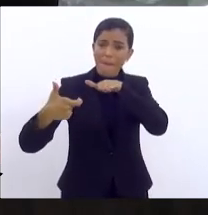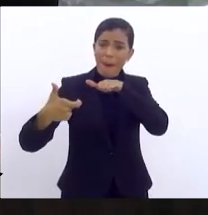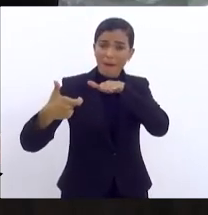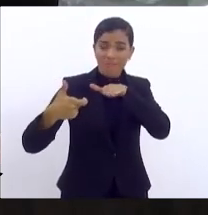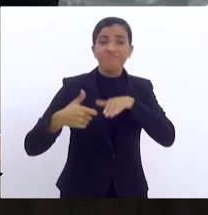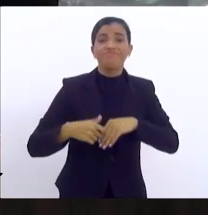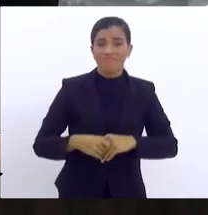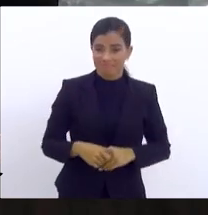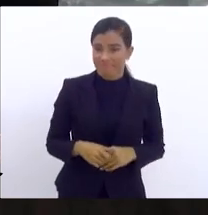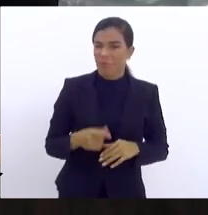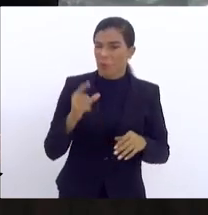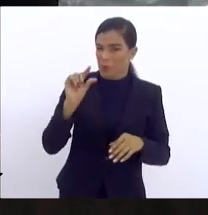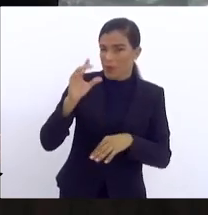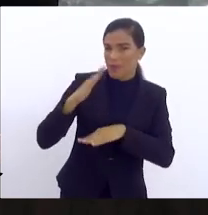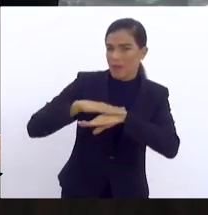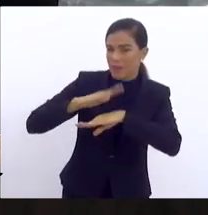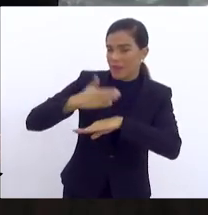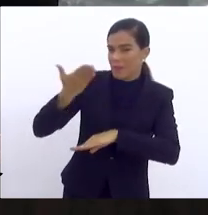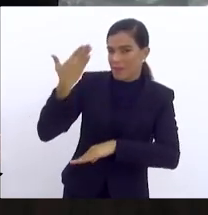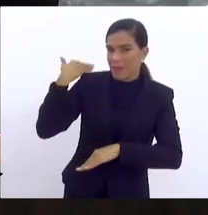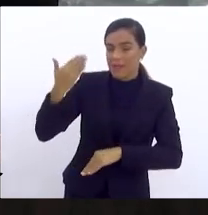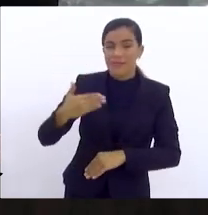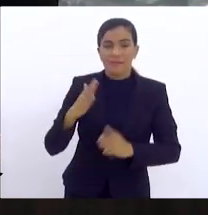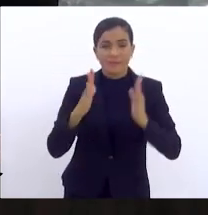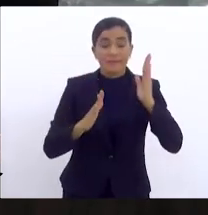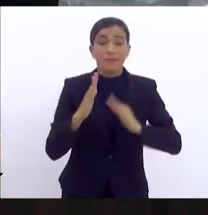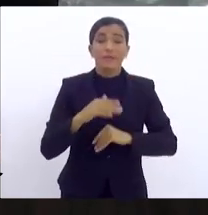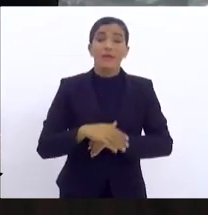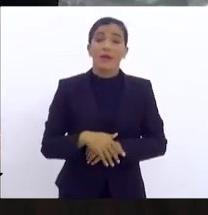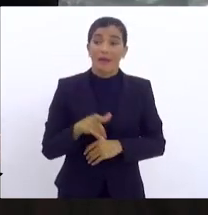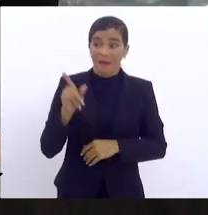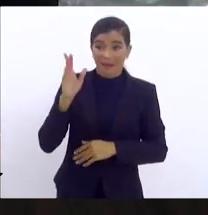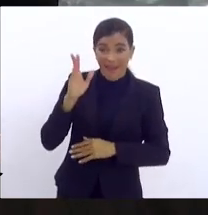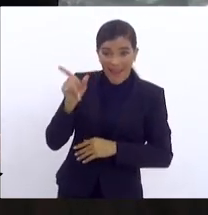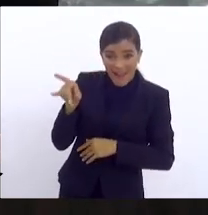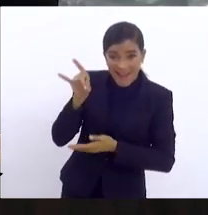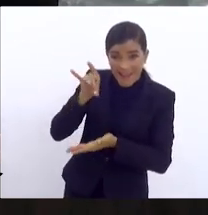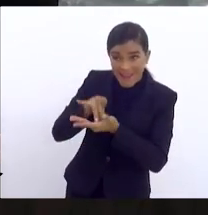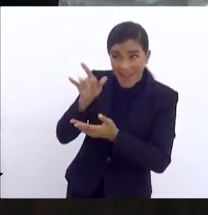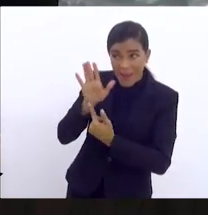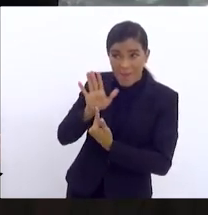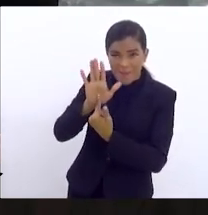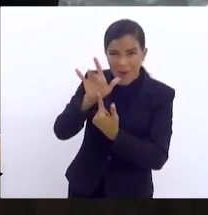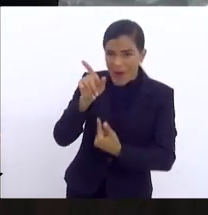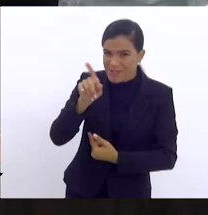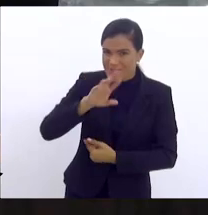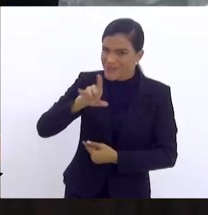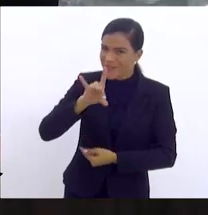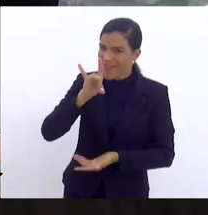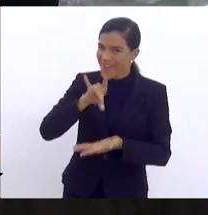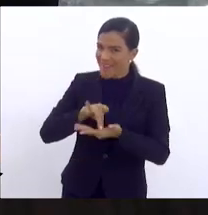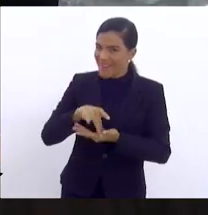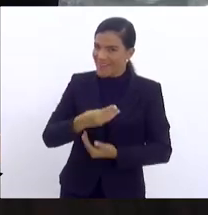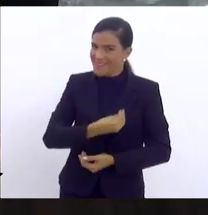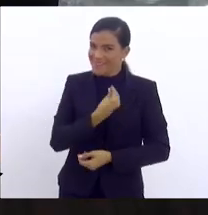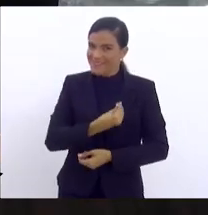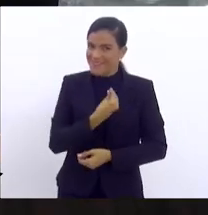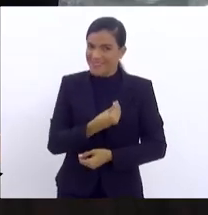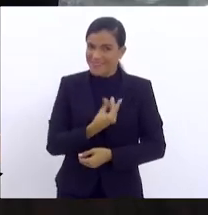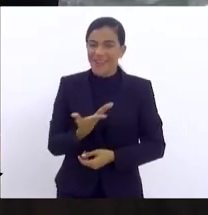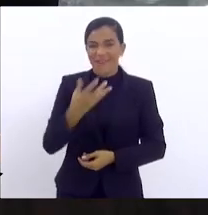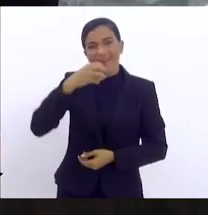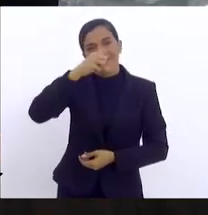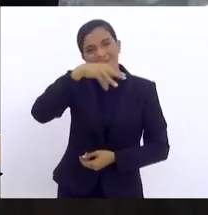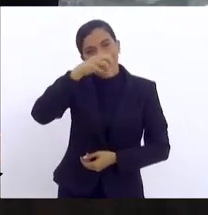agora mas lá para trás é a realidade aquela realidade que eles mostra não é realidade que nós vivemos aqui então é um